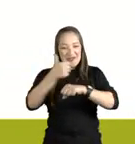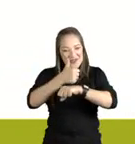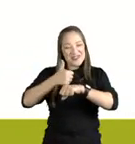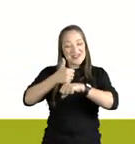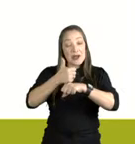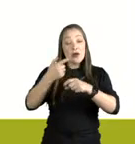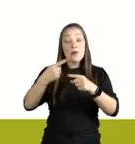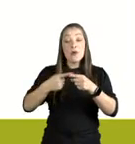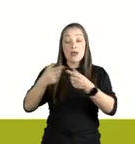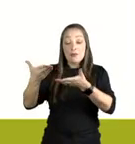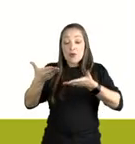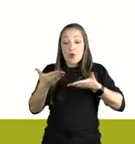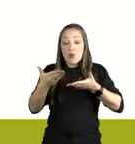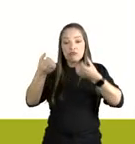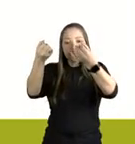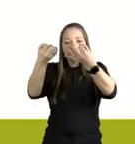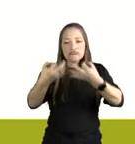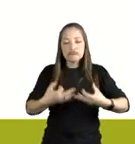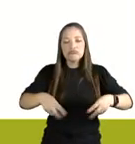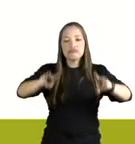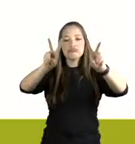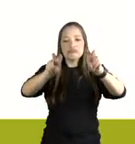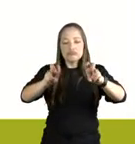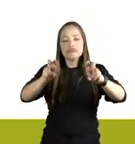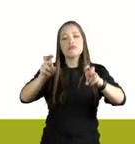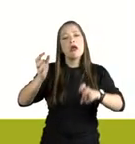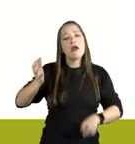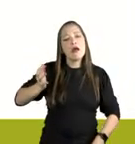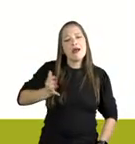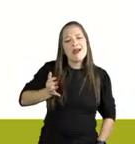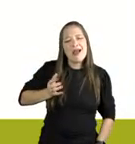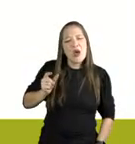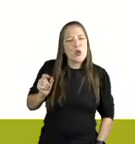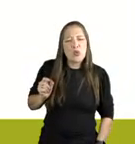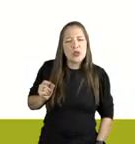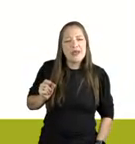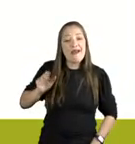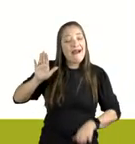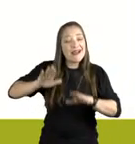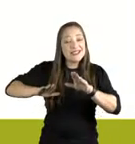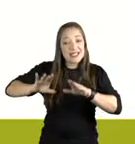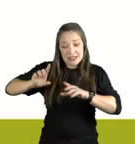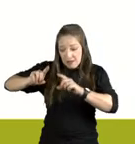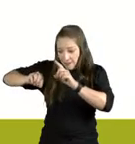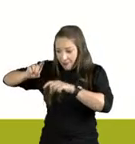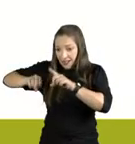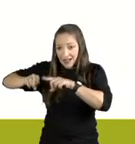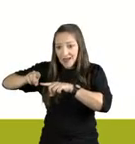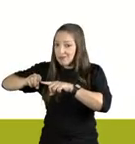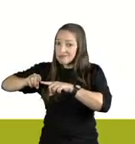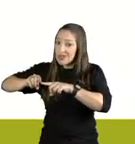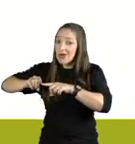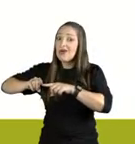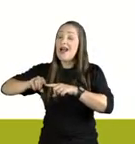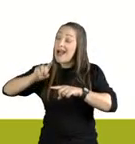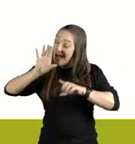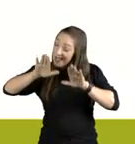riqueza, riqueza é algo imaterial, às vezes. Ou, às vezes, é material.